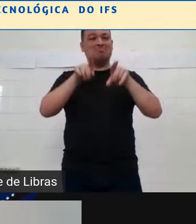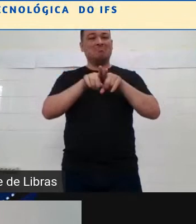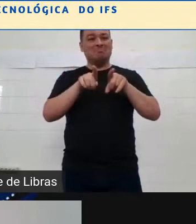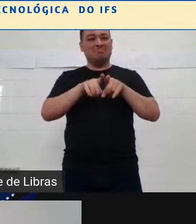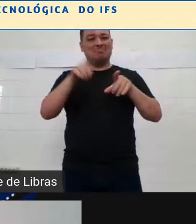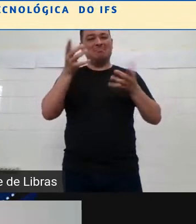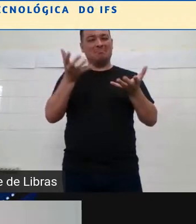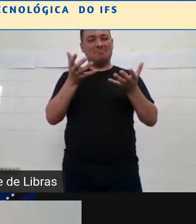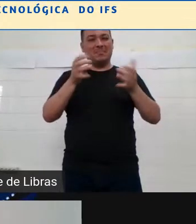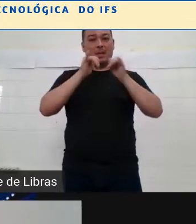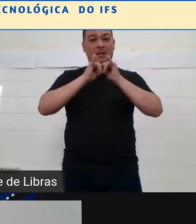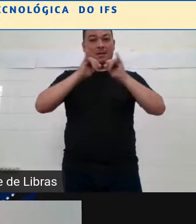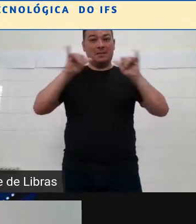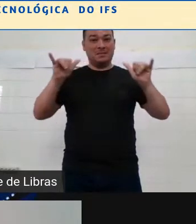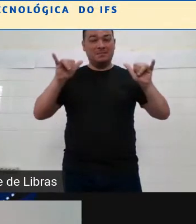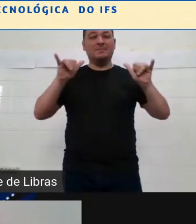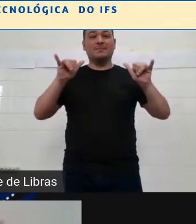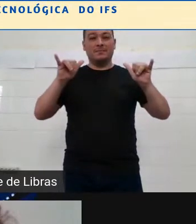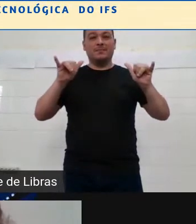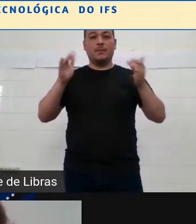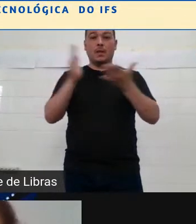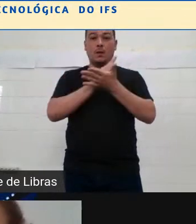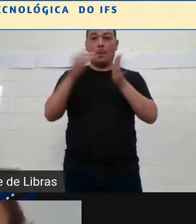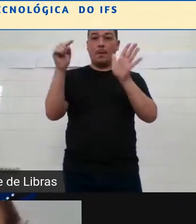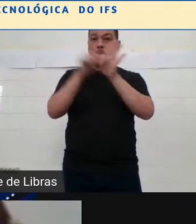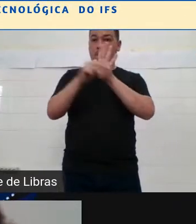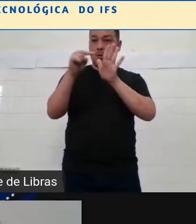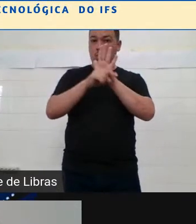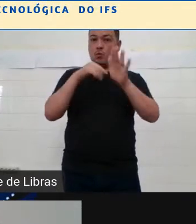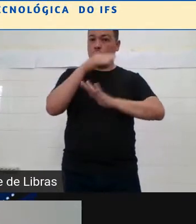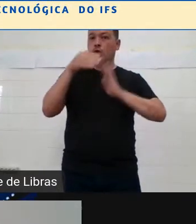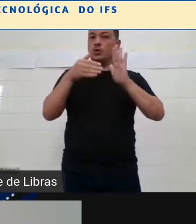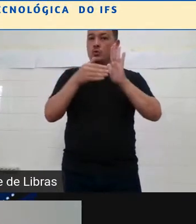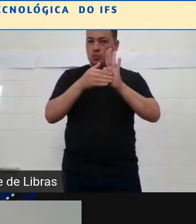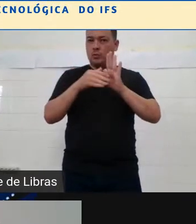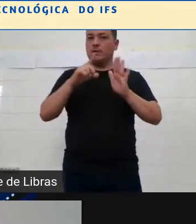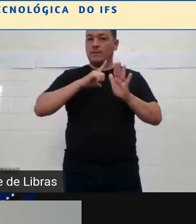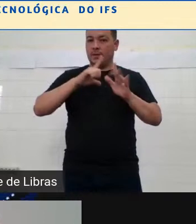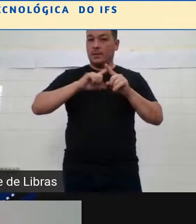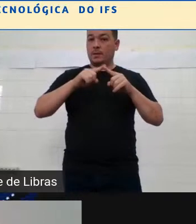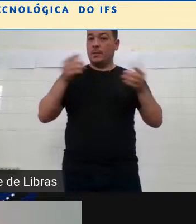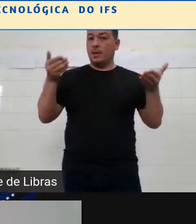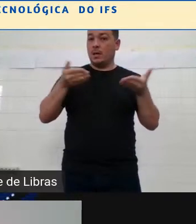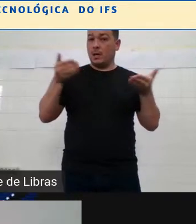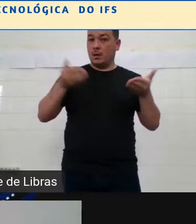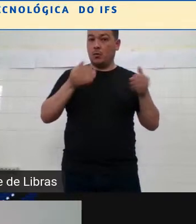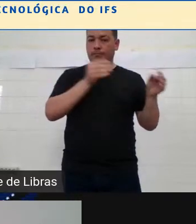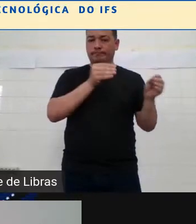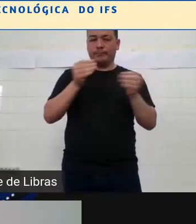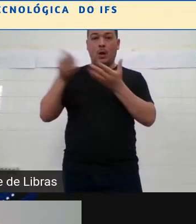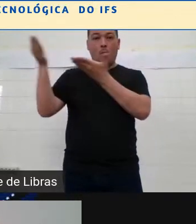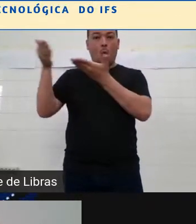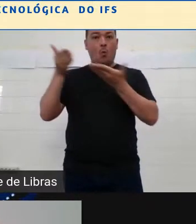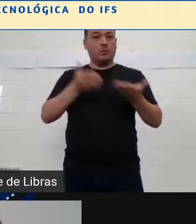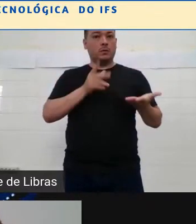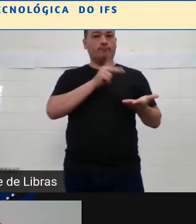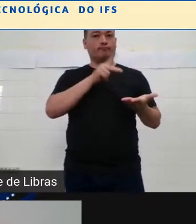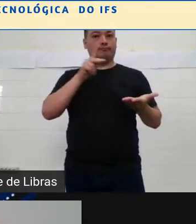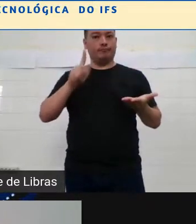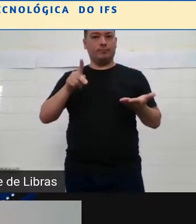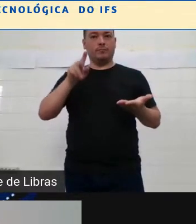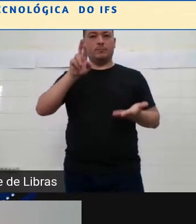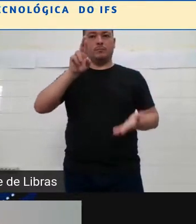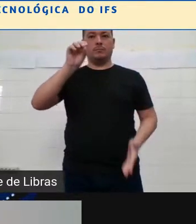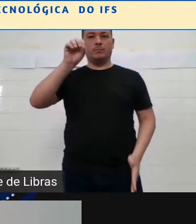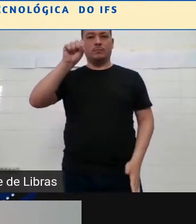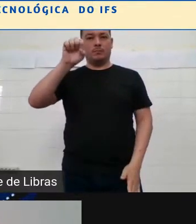Nós queremos comunicar que as perguntas serão todas feitas, mas que agora a gente vai convidar a professora Rosemary